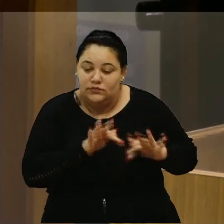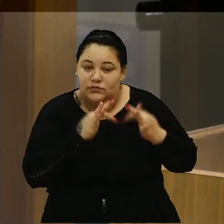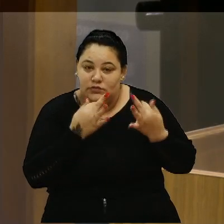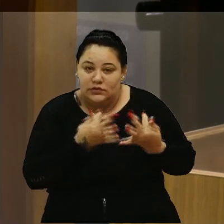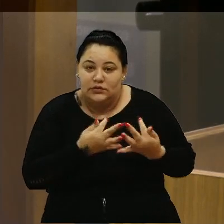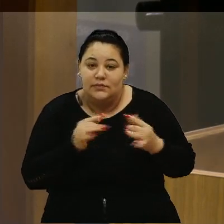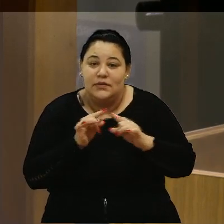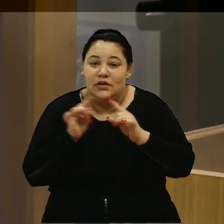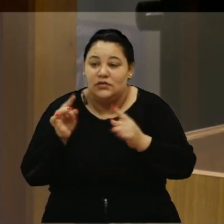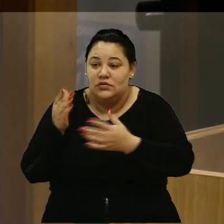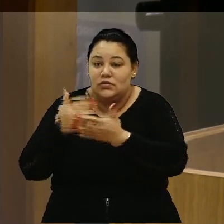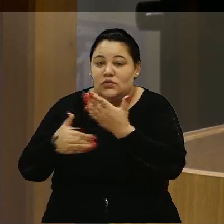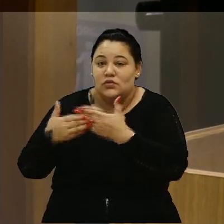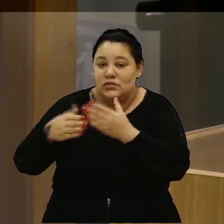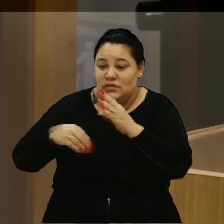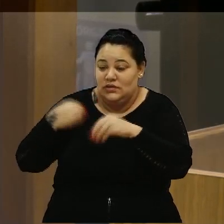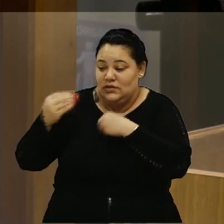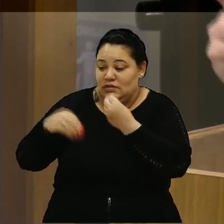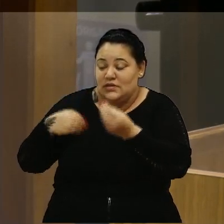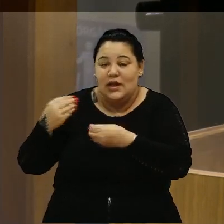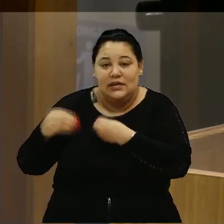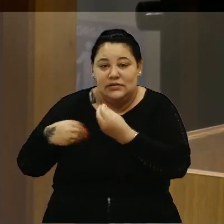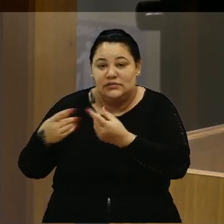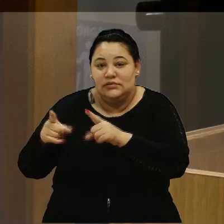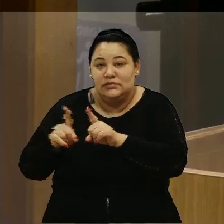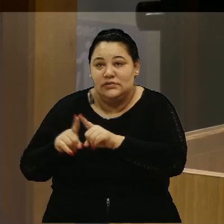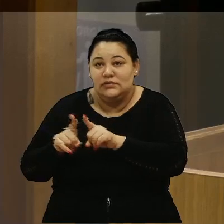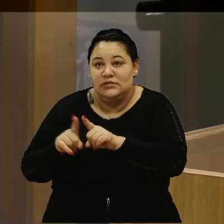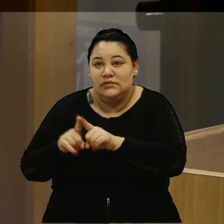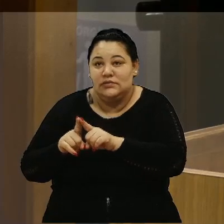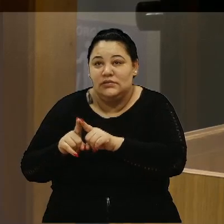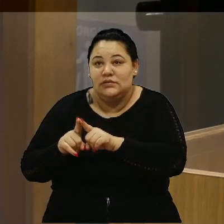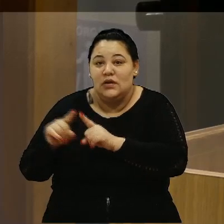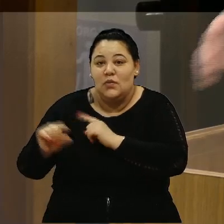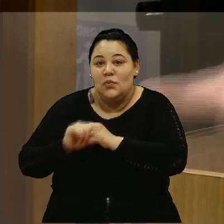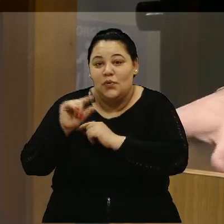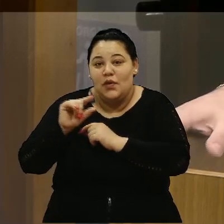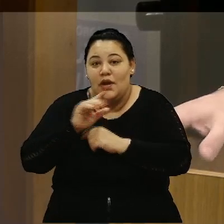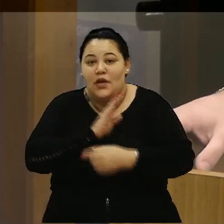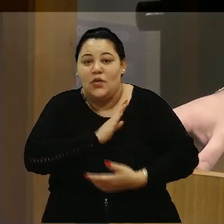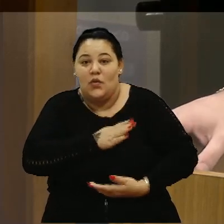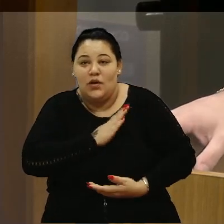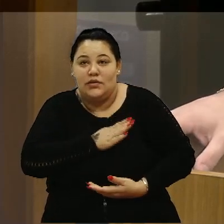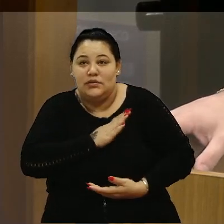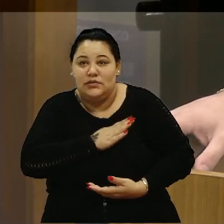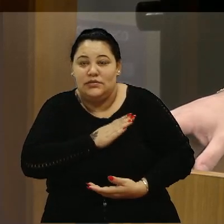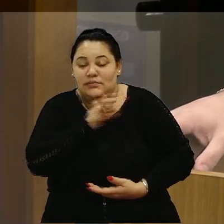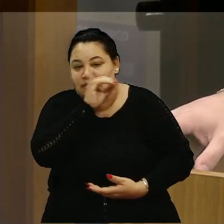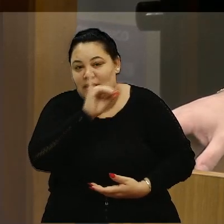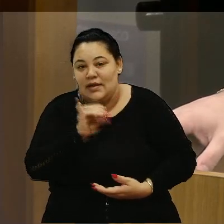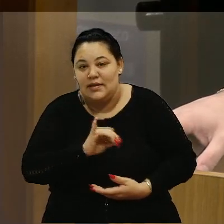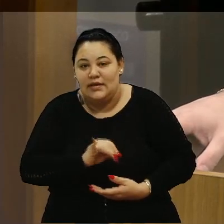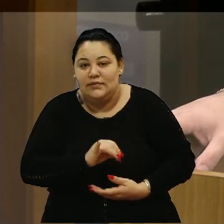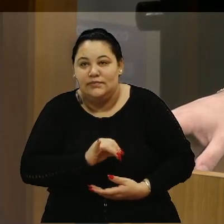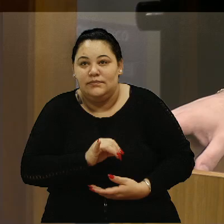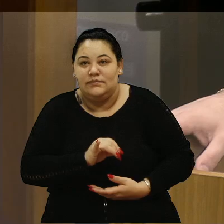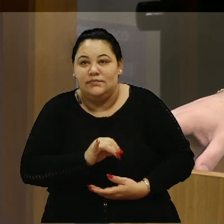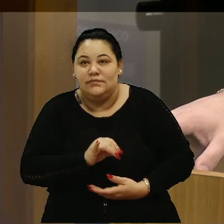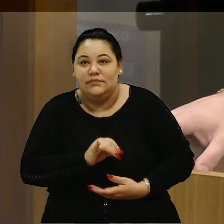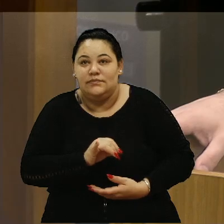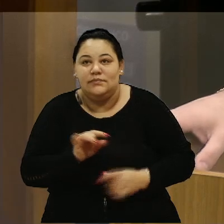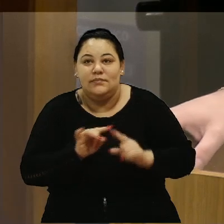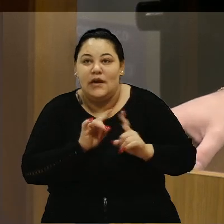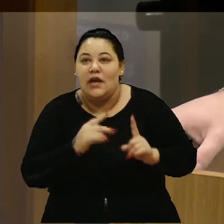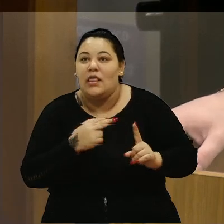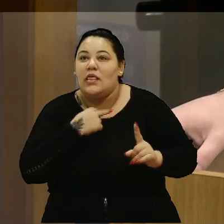que sentem que tem uma parte também, um pouquinho do seu coração na Itália, mas que é